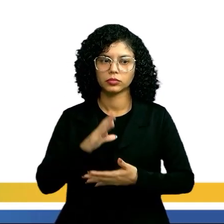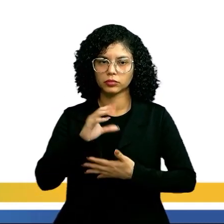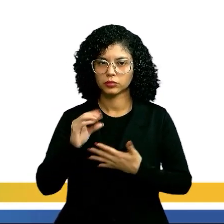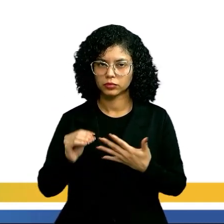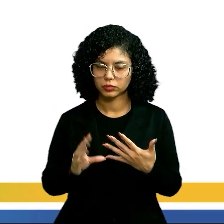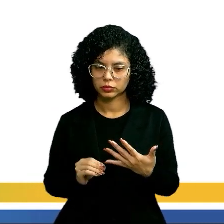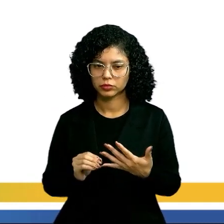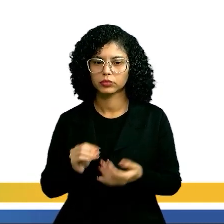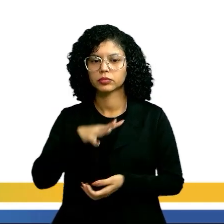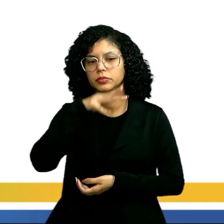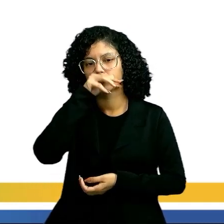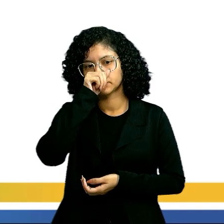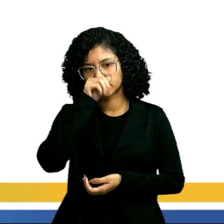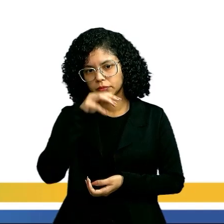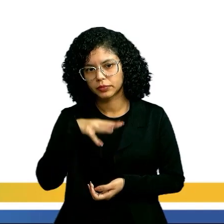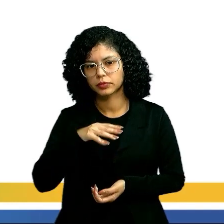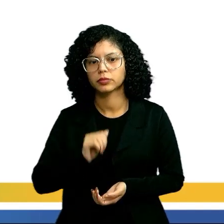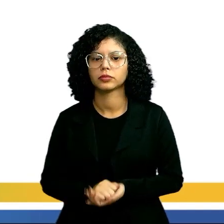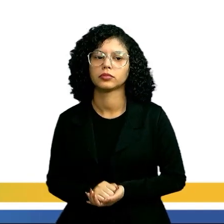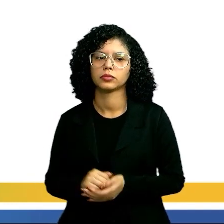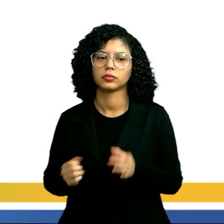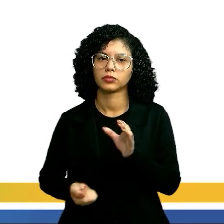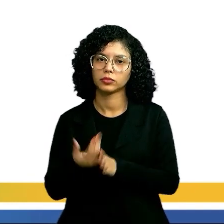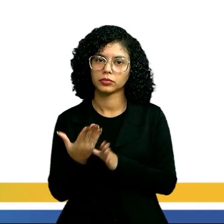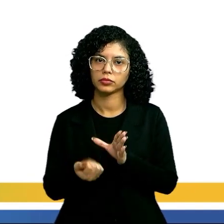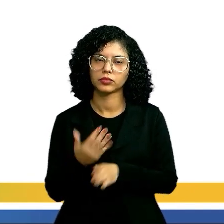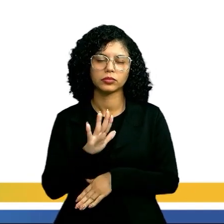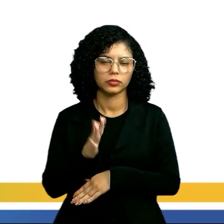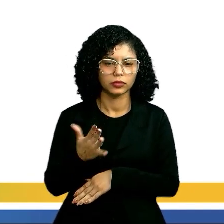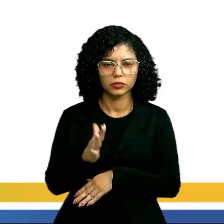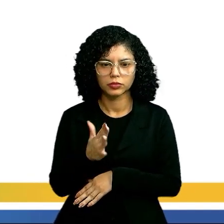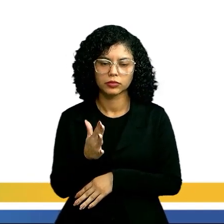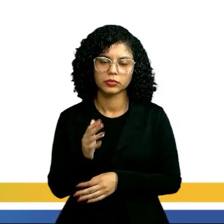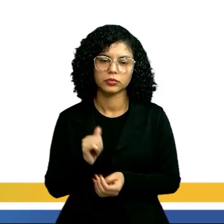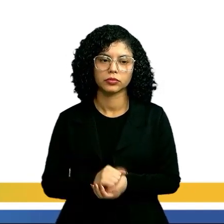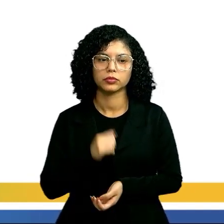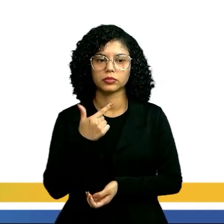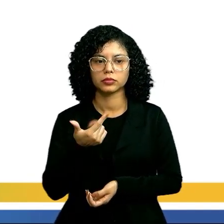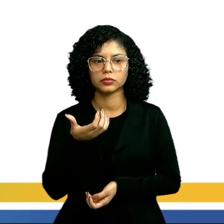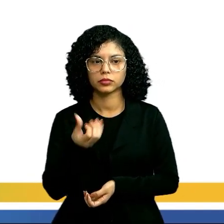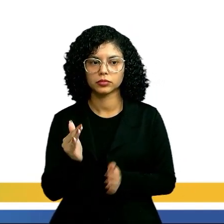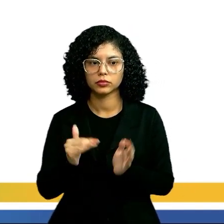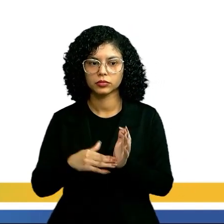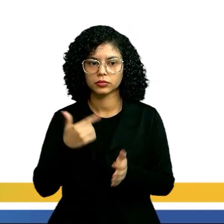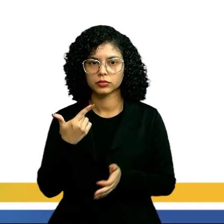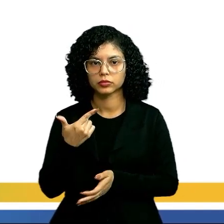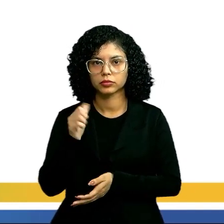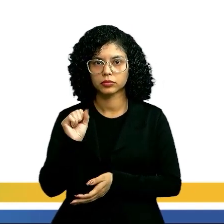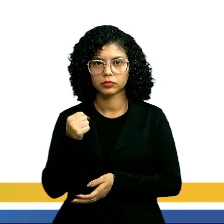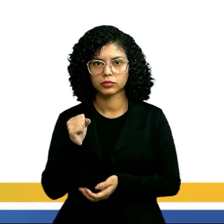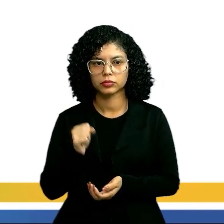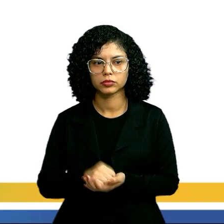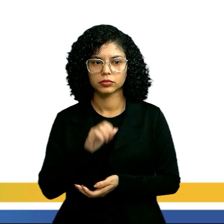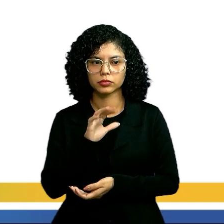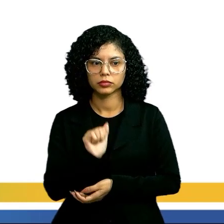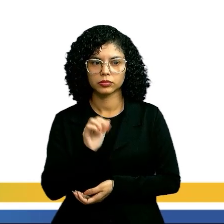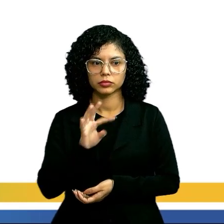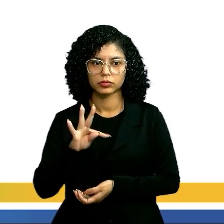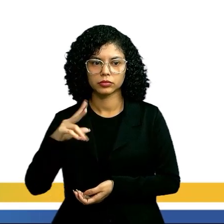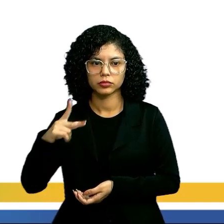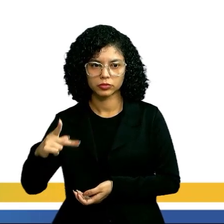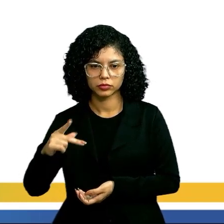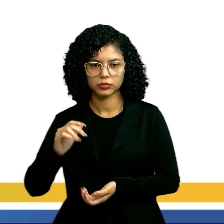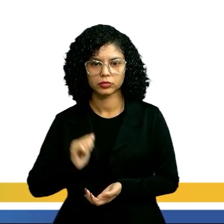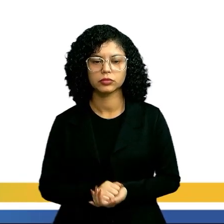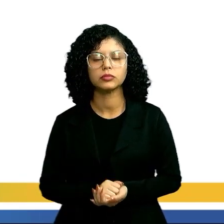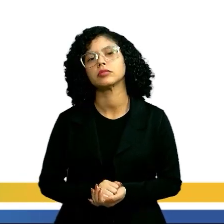hoje, nós temos a produção de aproximadamente 26 a 28 ATPs. Então,